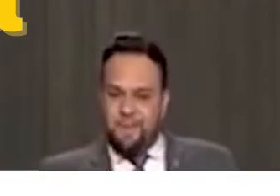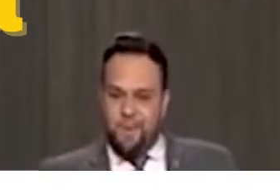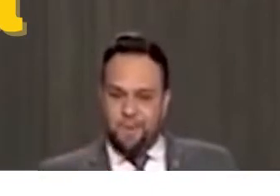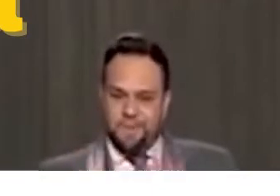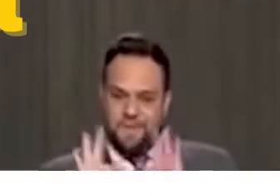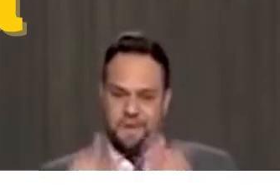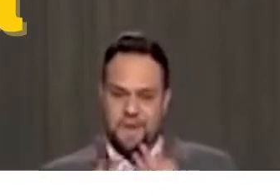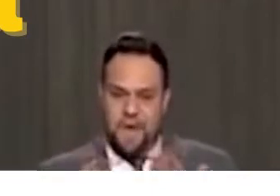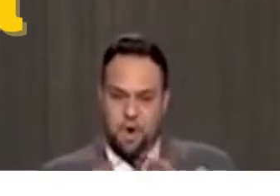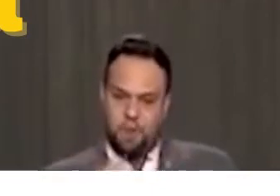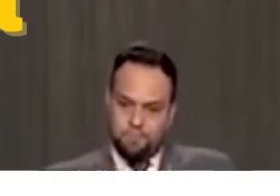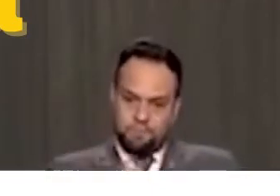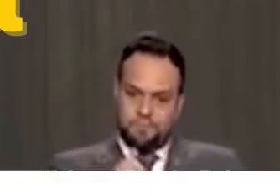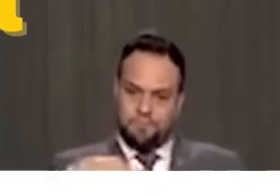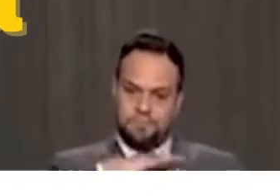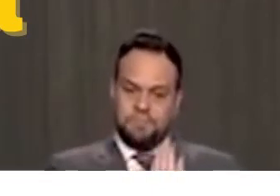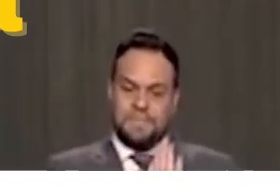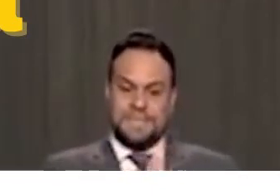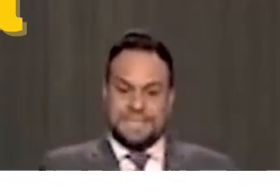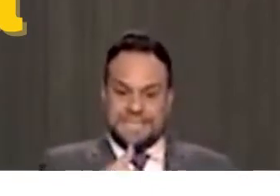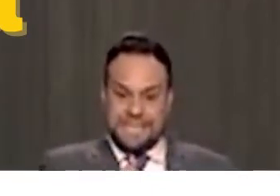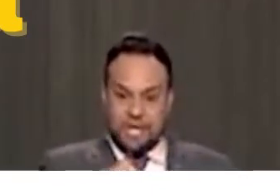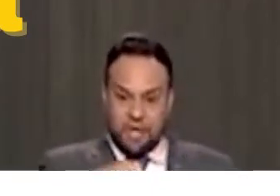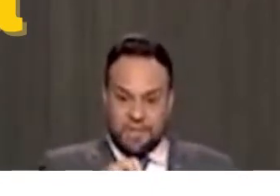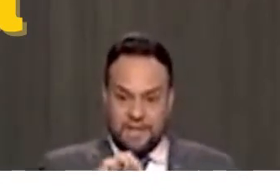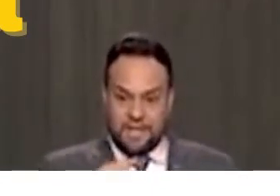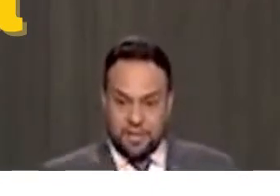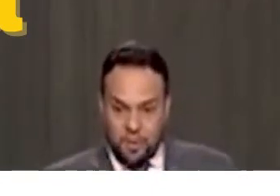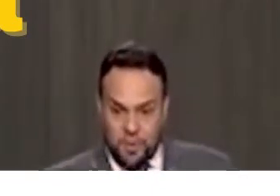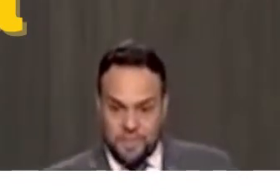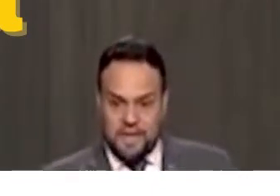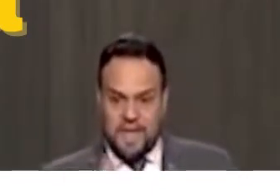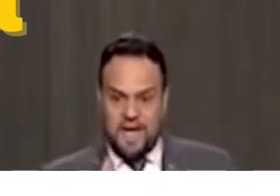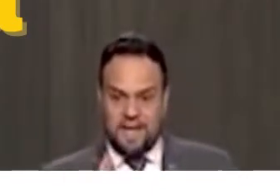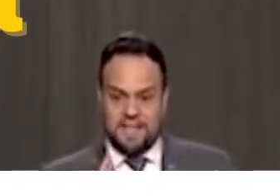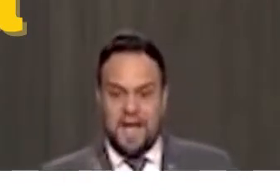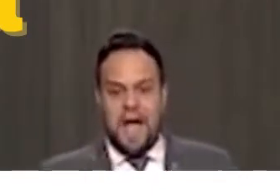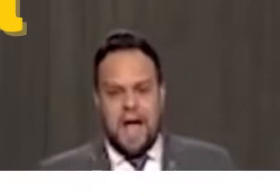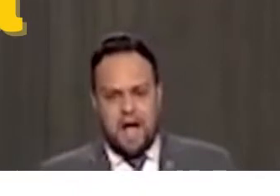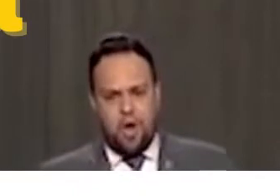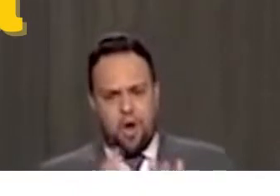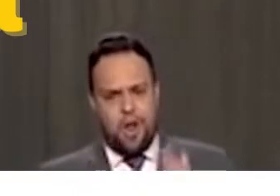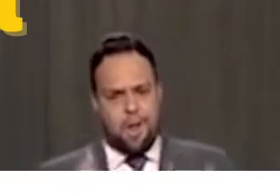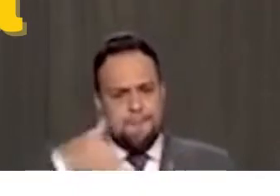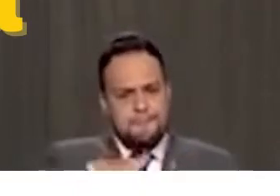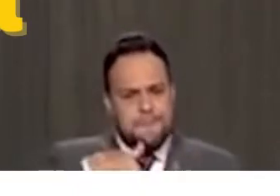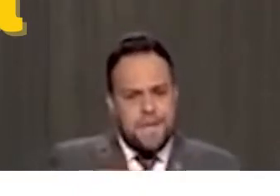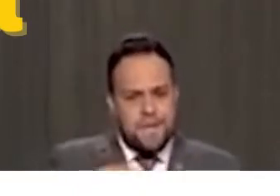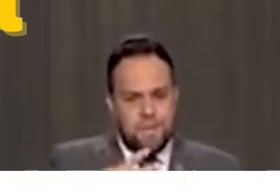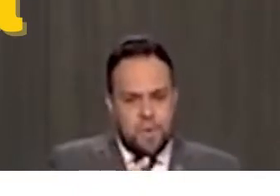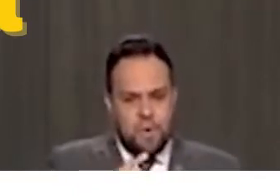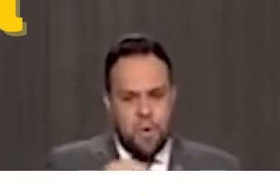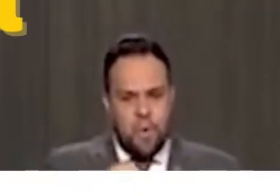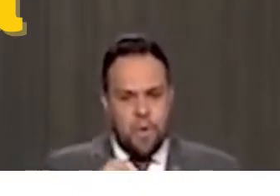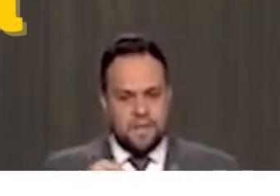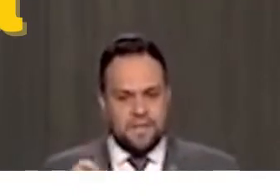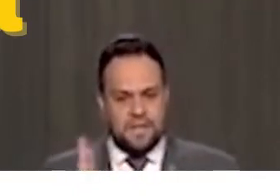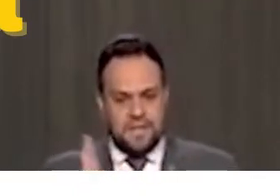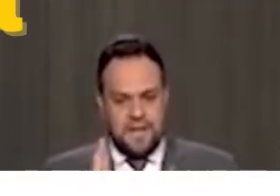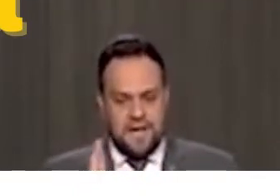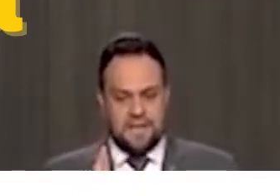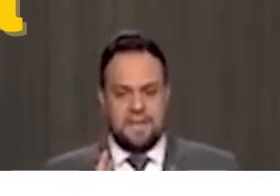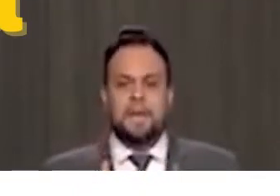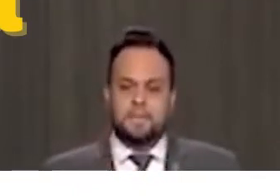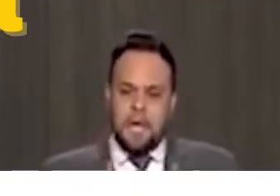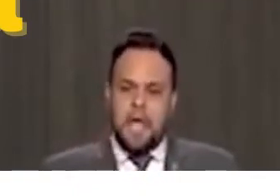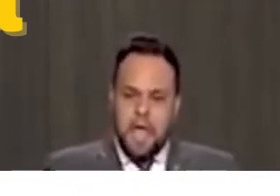R$ 192,00. E agora passa para no mínimo R$ 400. Agora, para a gente manter tudo isso, a economia tem que ir para frente. Estamos